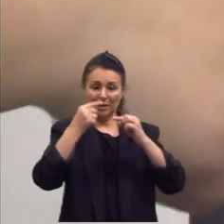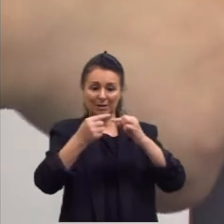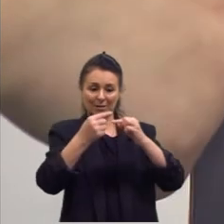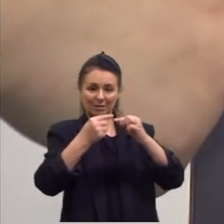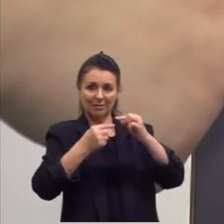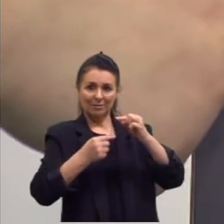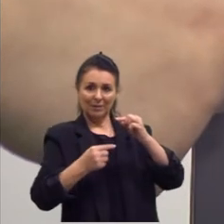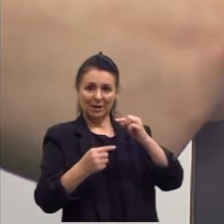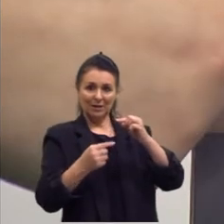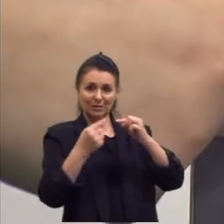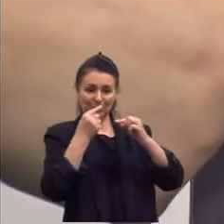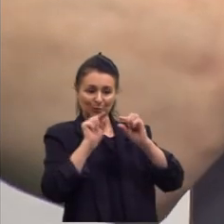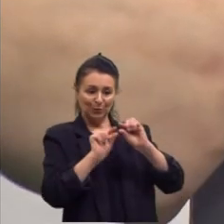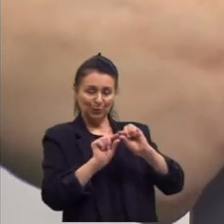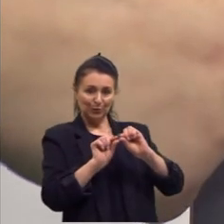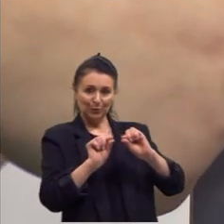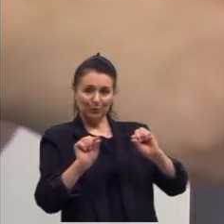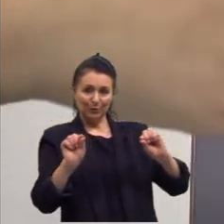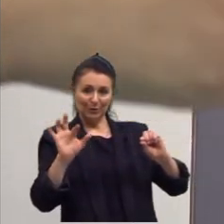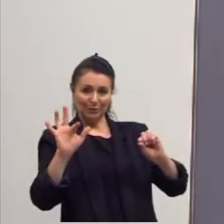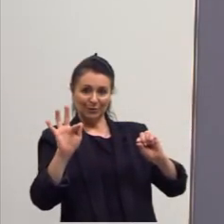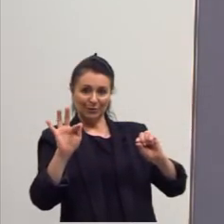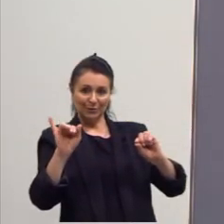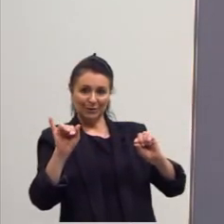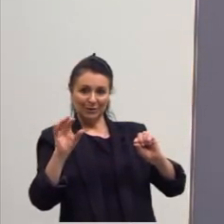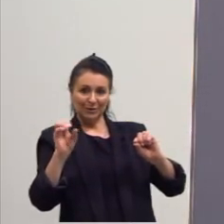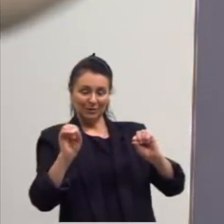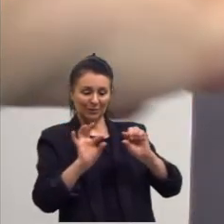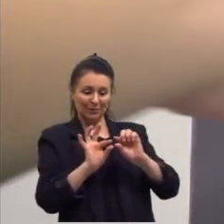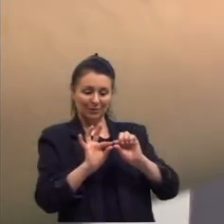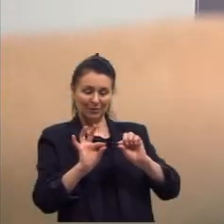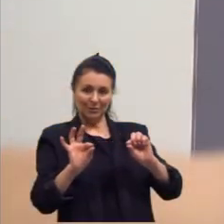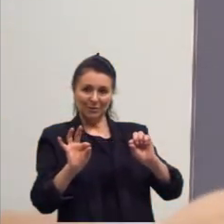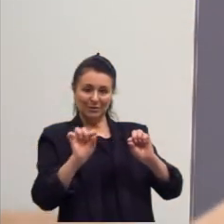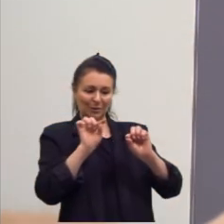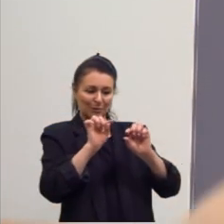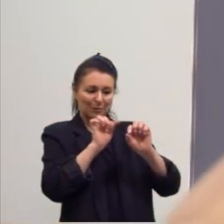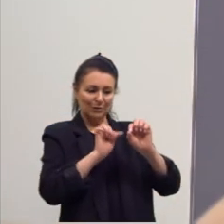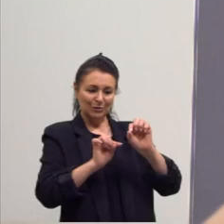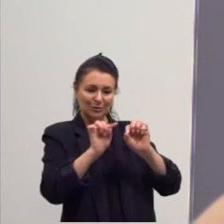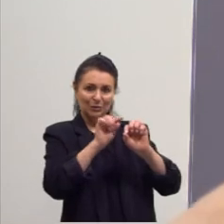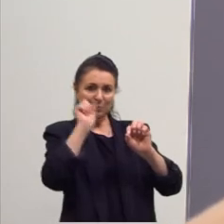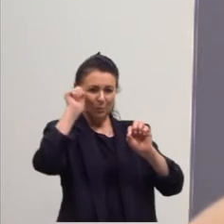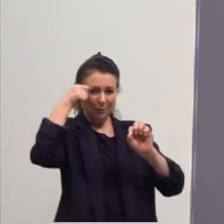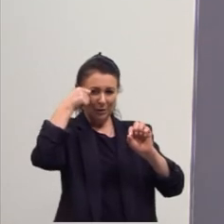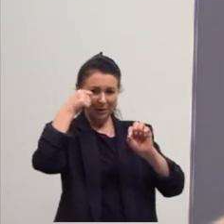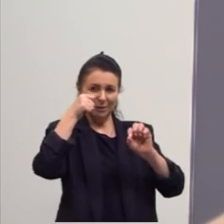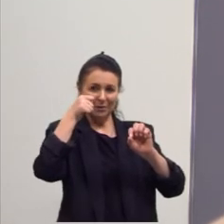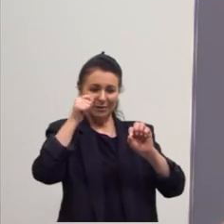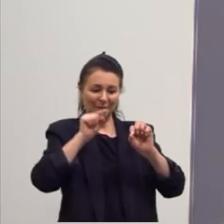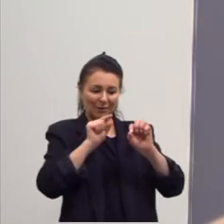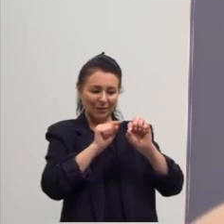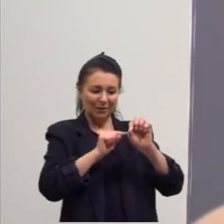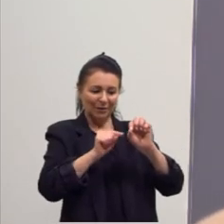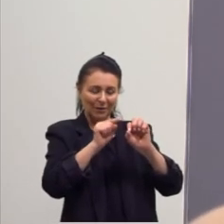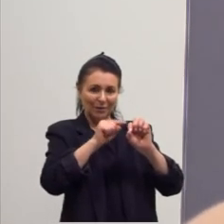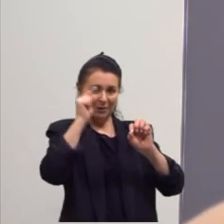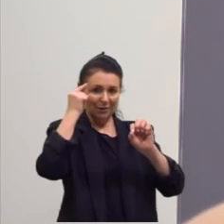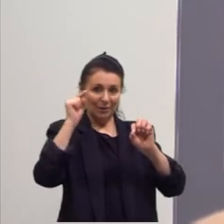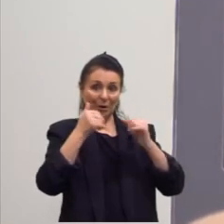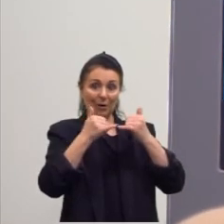a gente consegue ver o fio E aí ó quanto mais pontinhos pretos né a gente tem quer dizer que mais né é